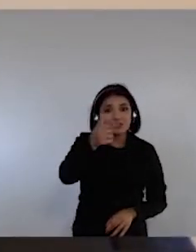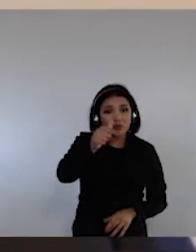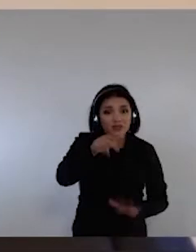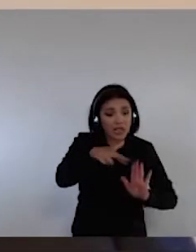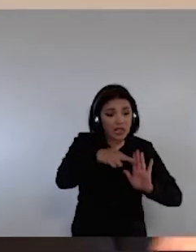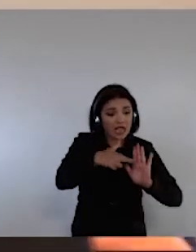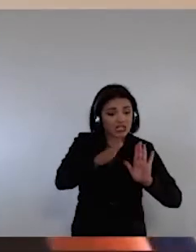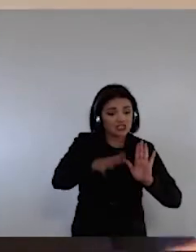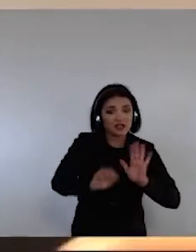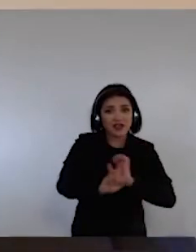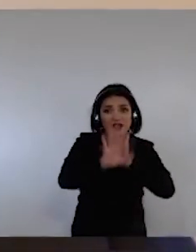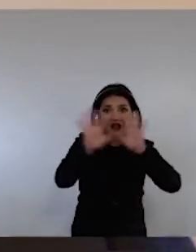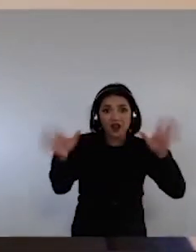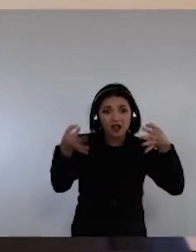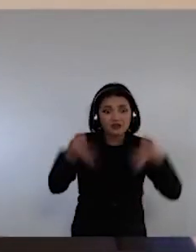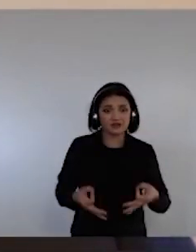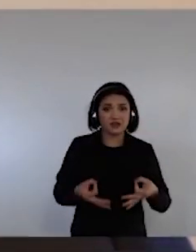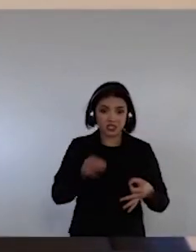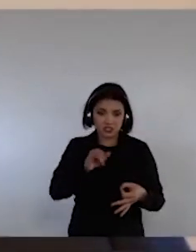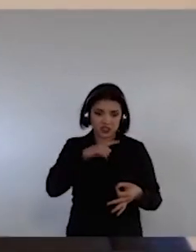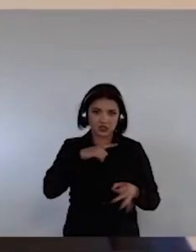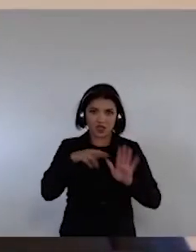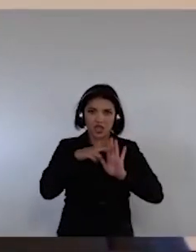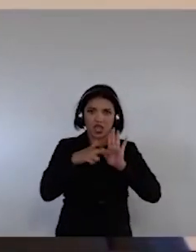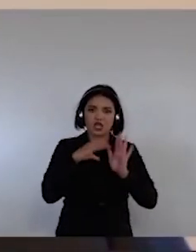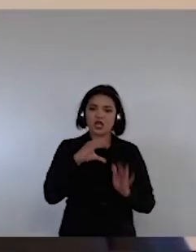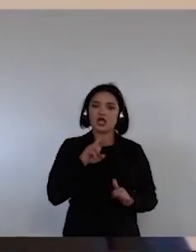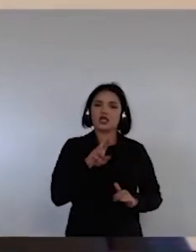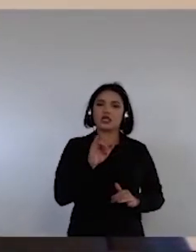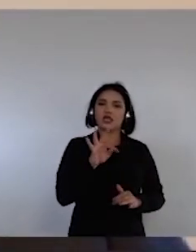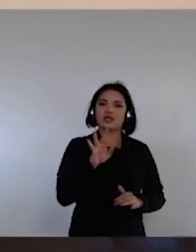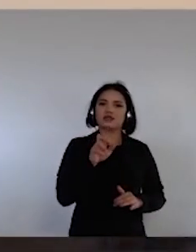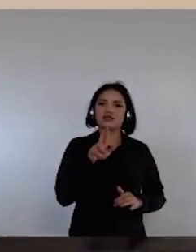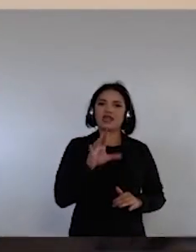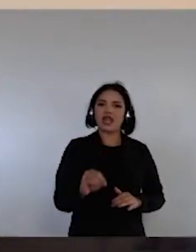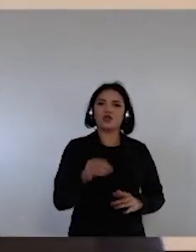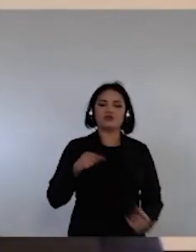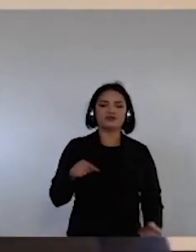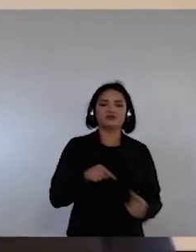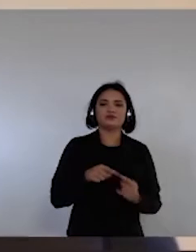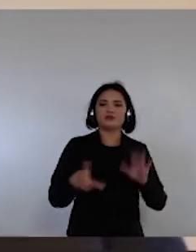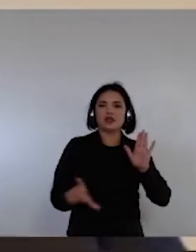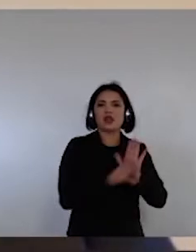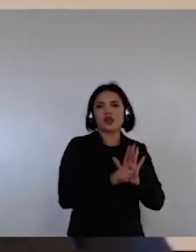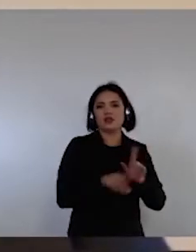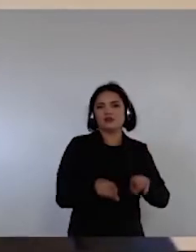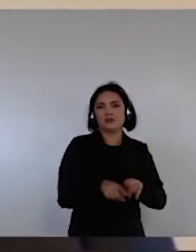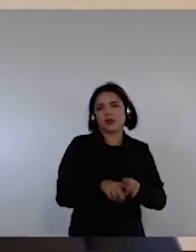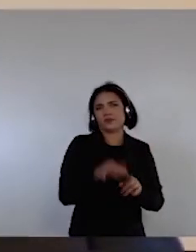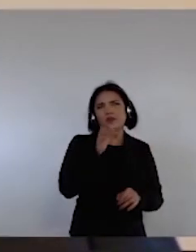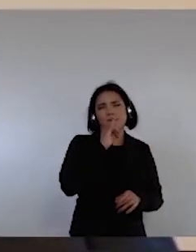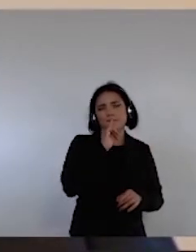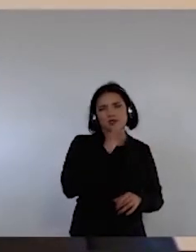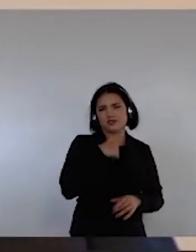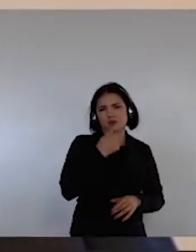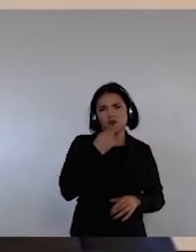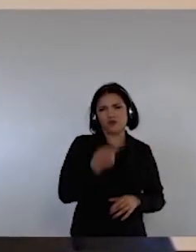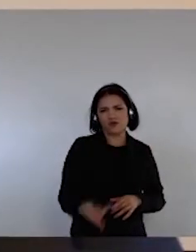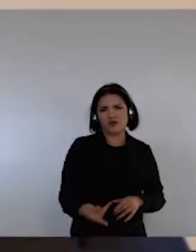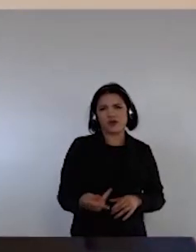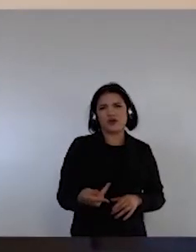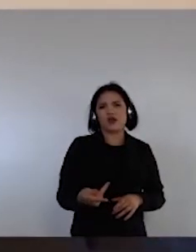do tribunal não pode atropelar as regras de garantias e, para isso, basta que se cumpra a lei, basta que